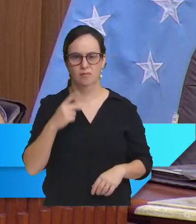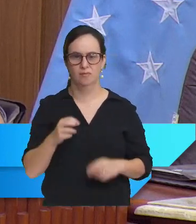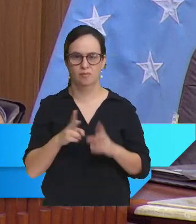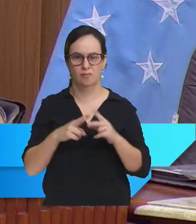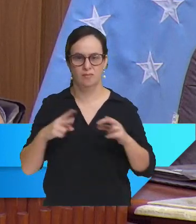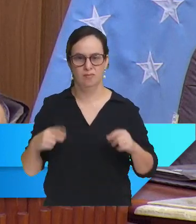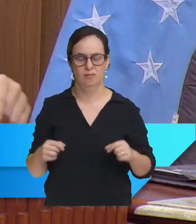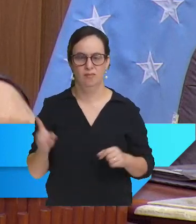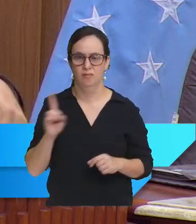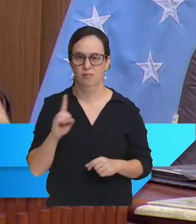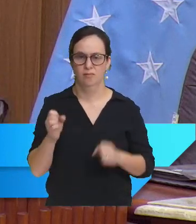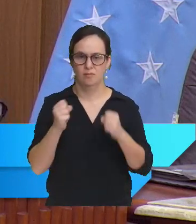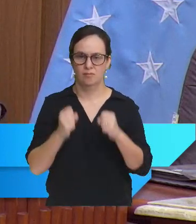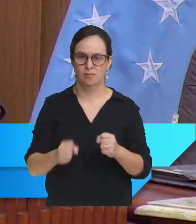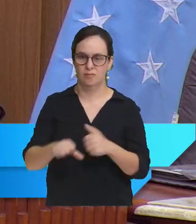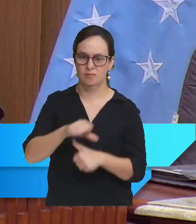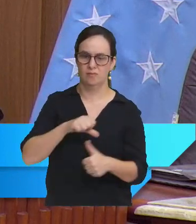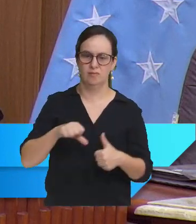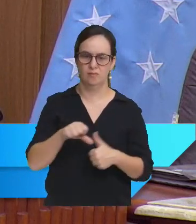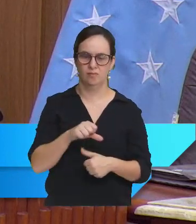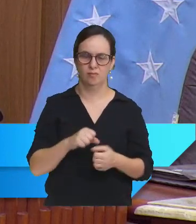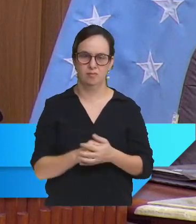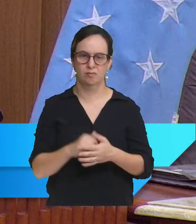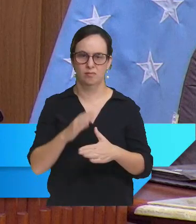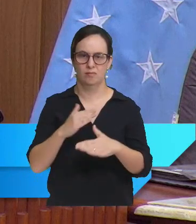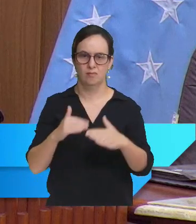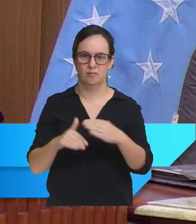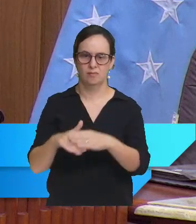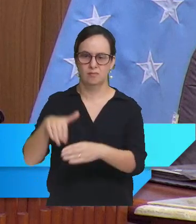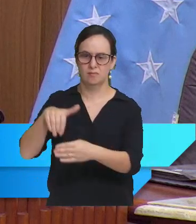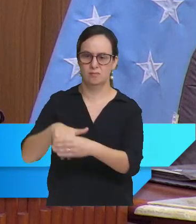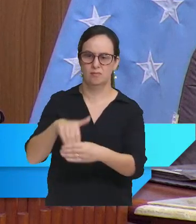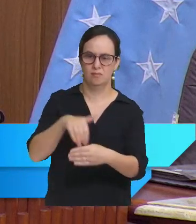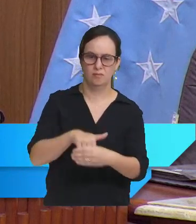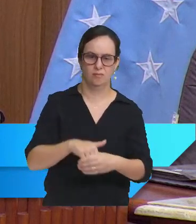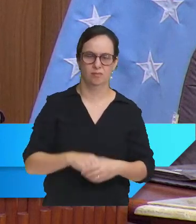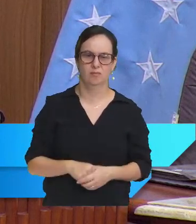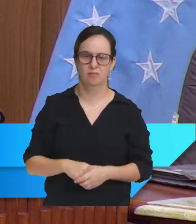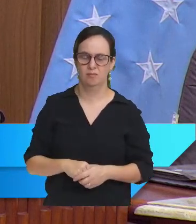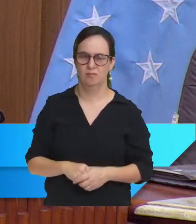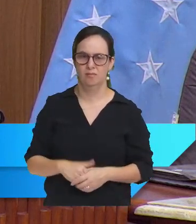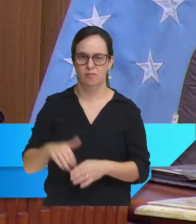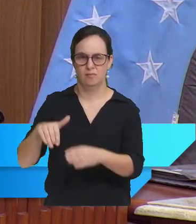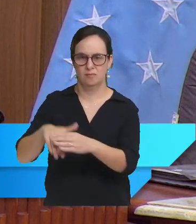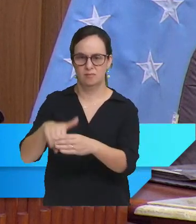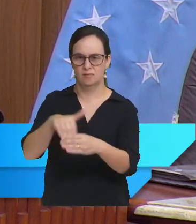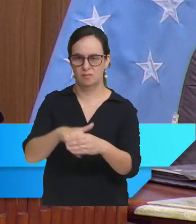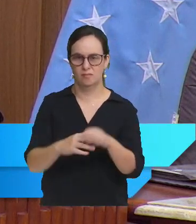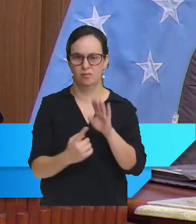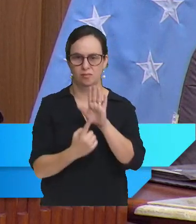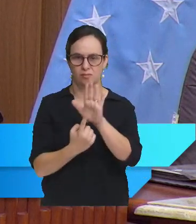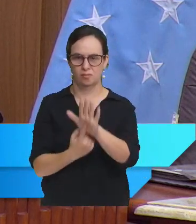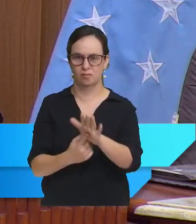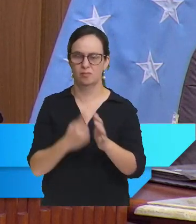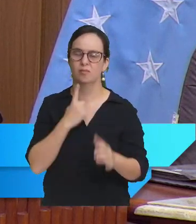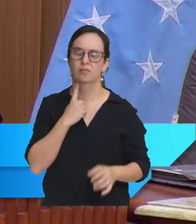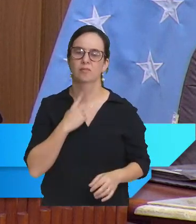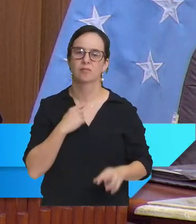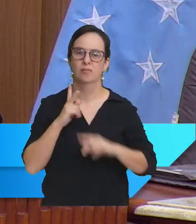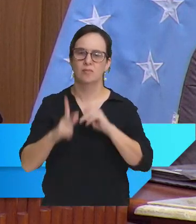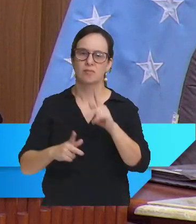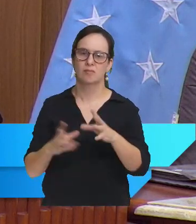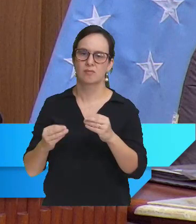ela, todos que estão sendo eleitos agora são por ela, e a urna é a expressão da vontade popular em sua